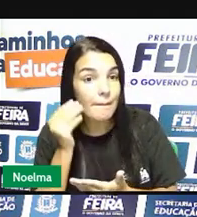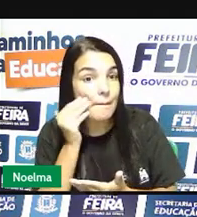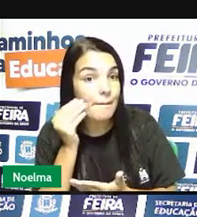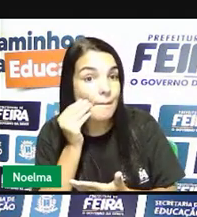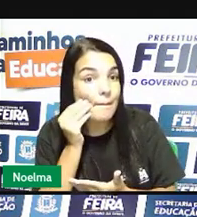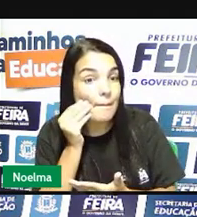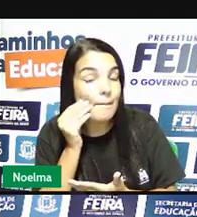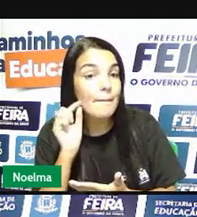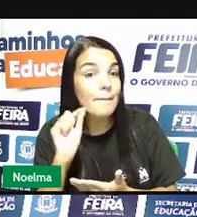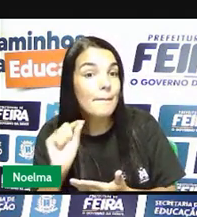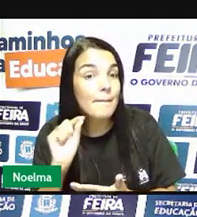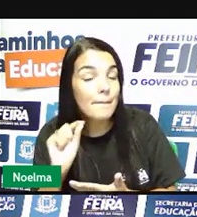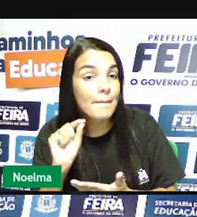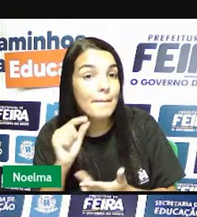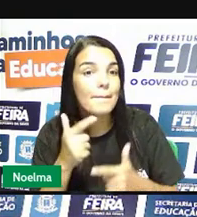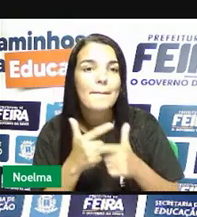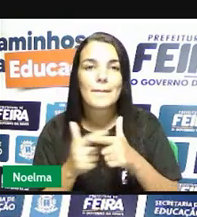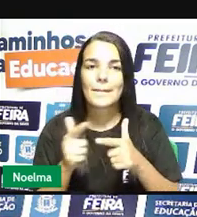educação,